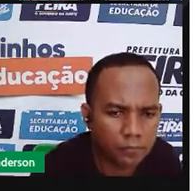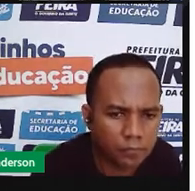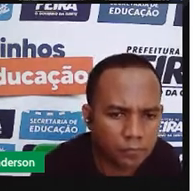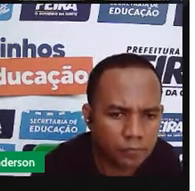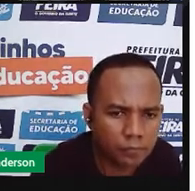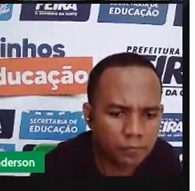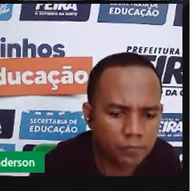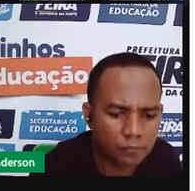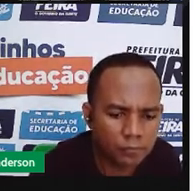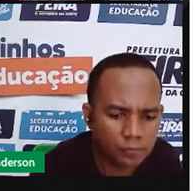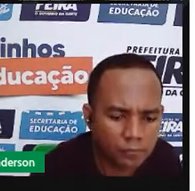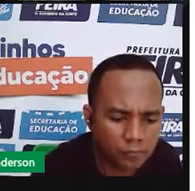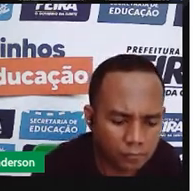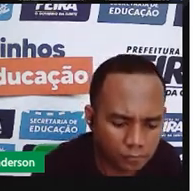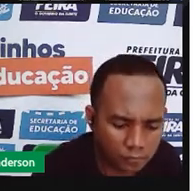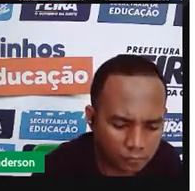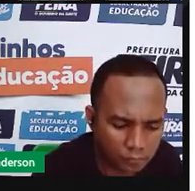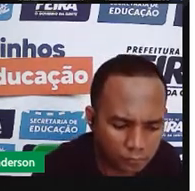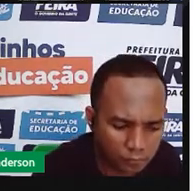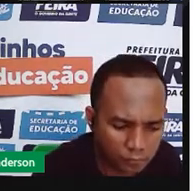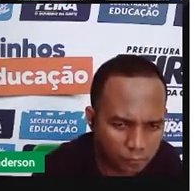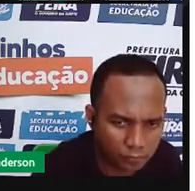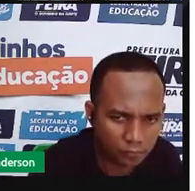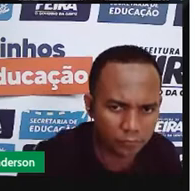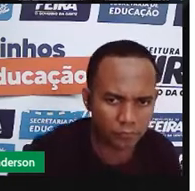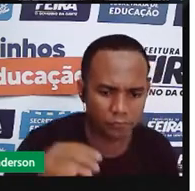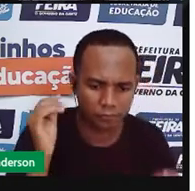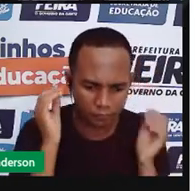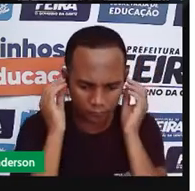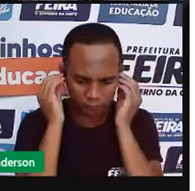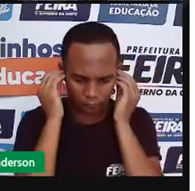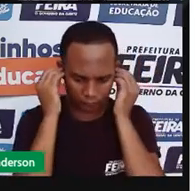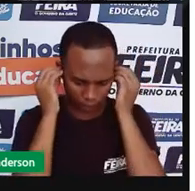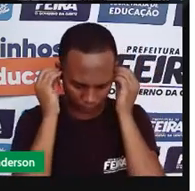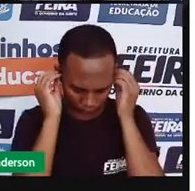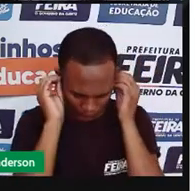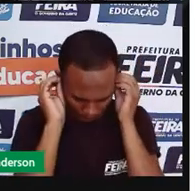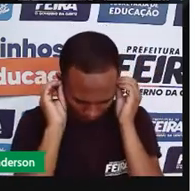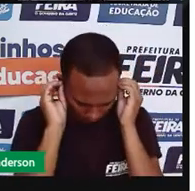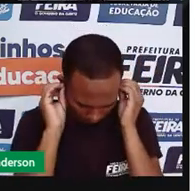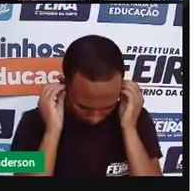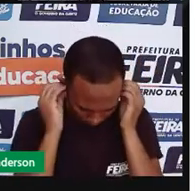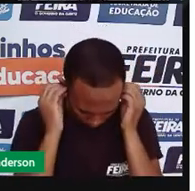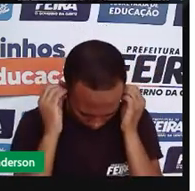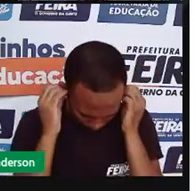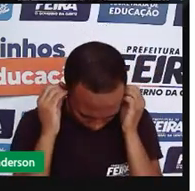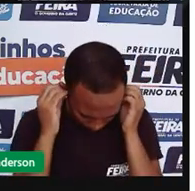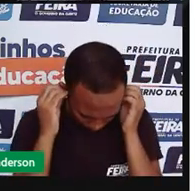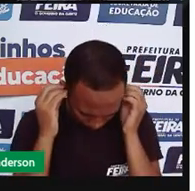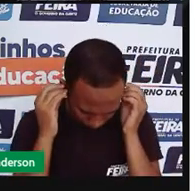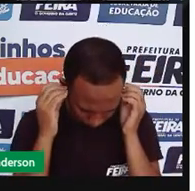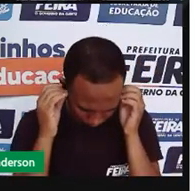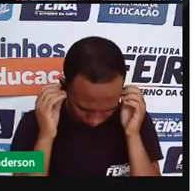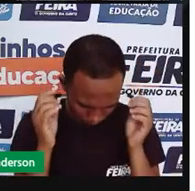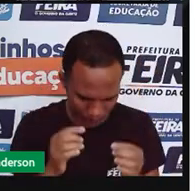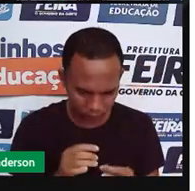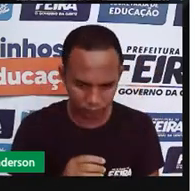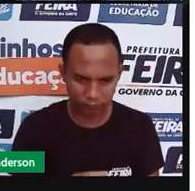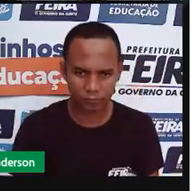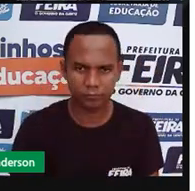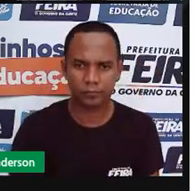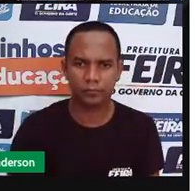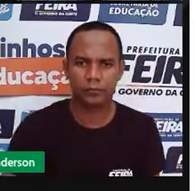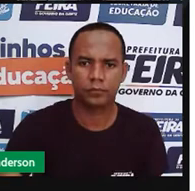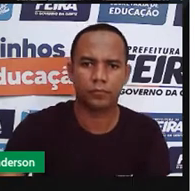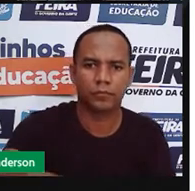Provavelmente, essa descoberta foi feita por mulheres responsáveis pela coleta de vegetais e, por isso, observavam mais de perto